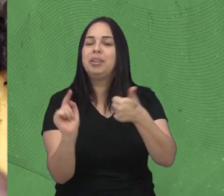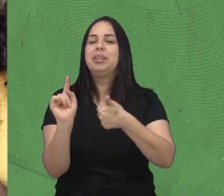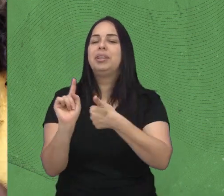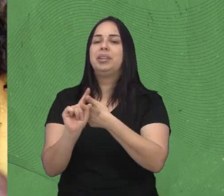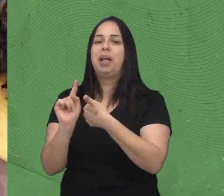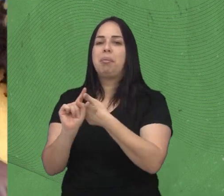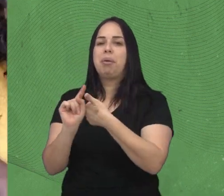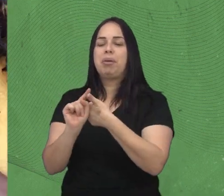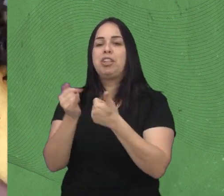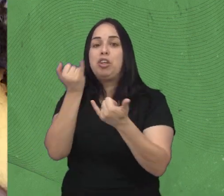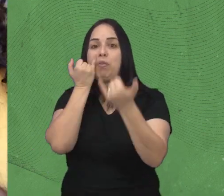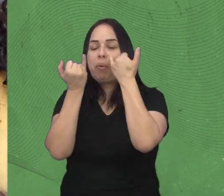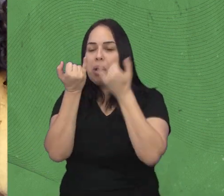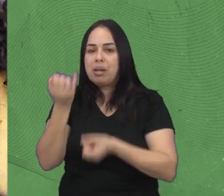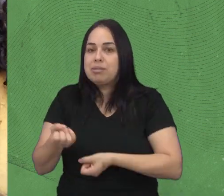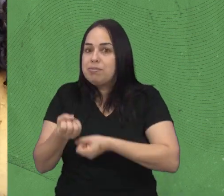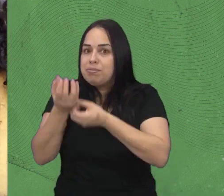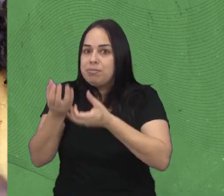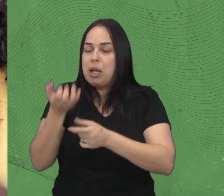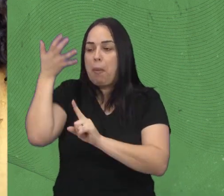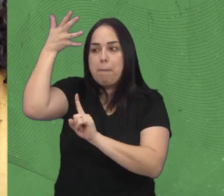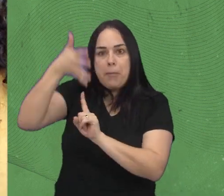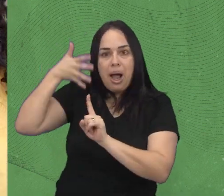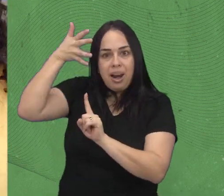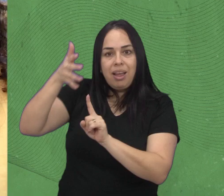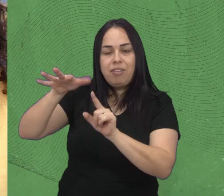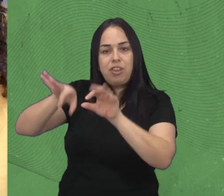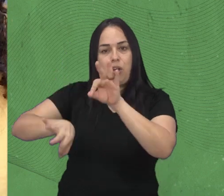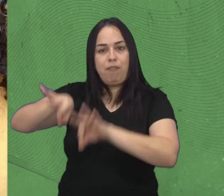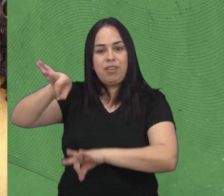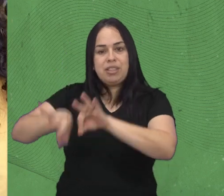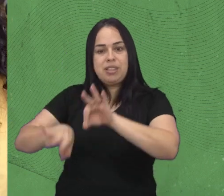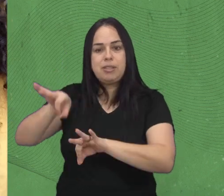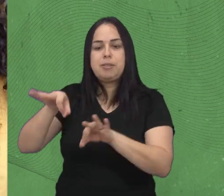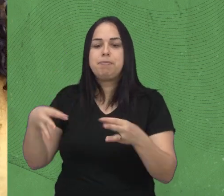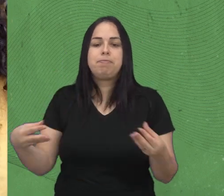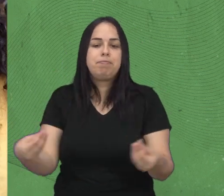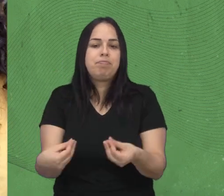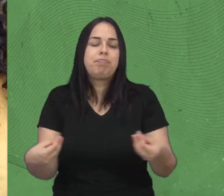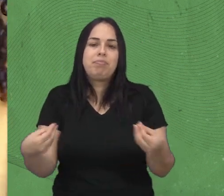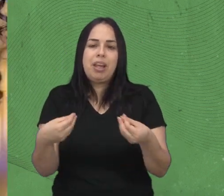vai ter a parte de ação formativa também, com palestras e oficinas.